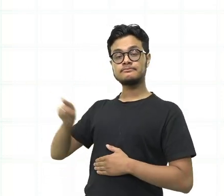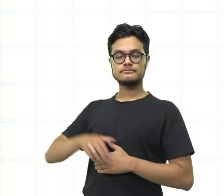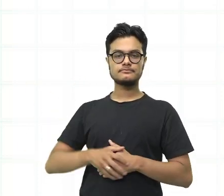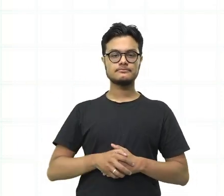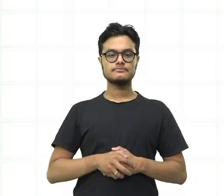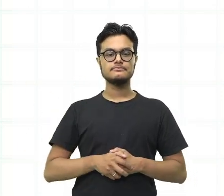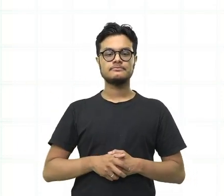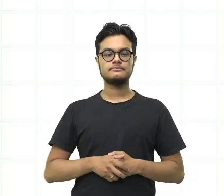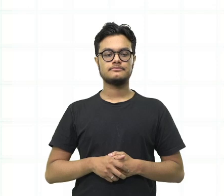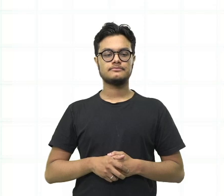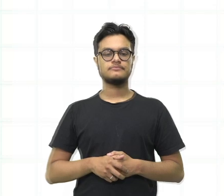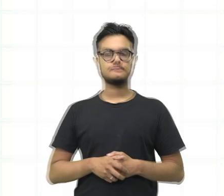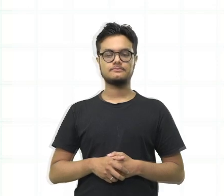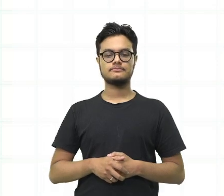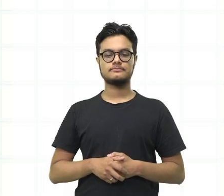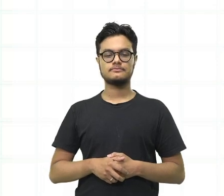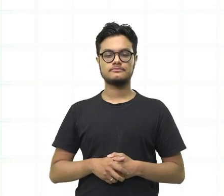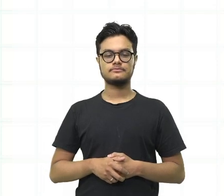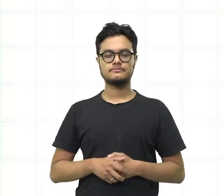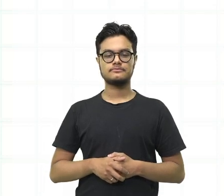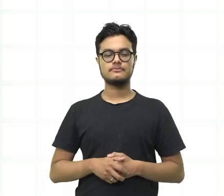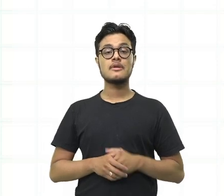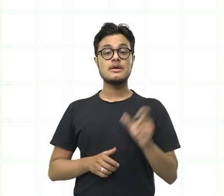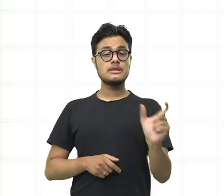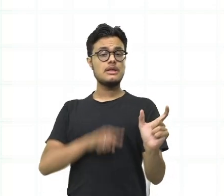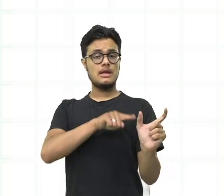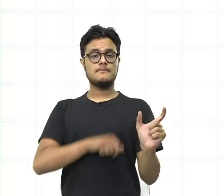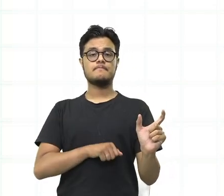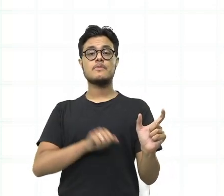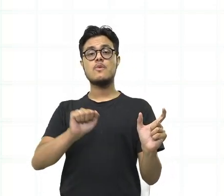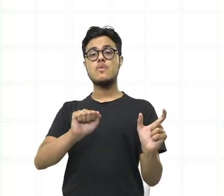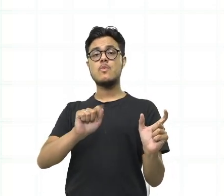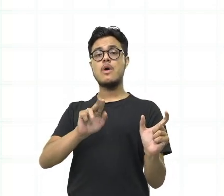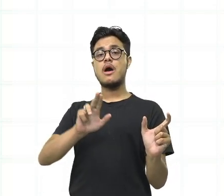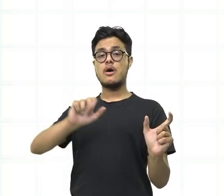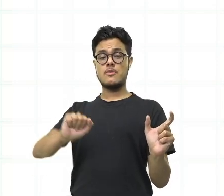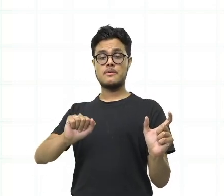Tem aqui dois. Tem um A aqui, um ali, vamos